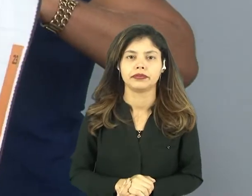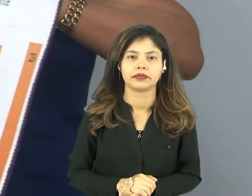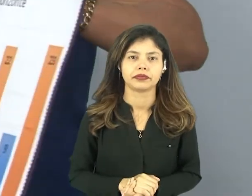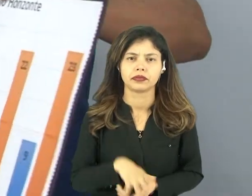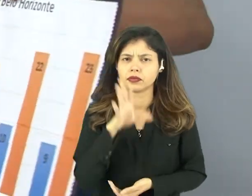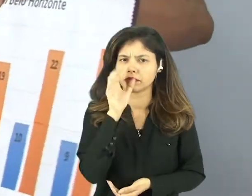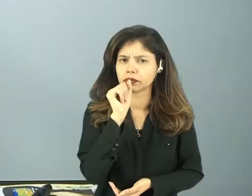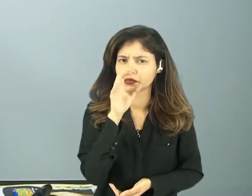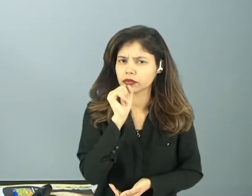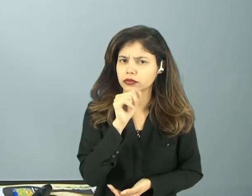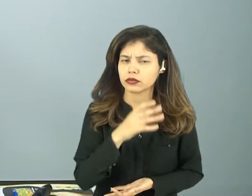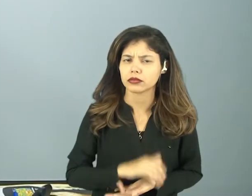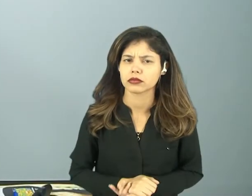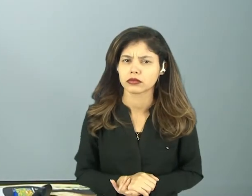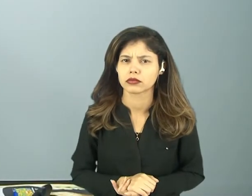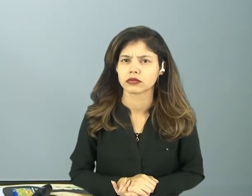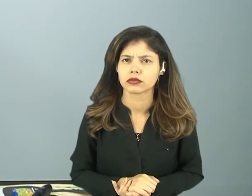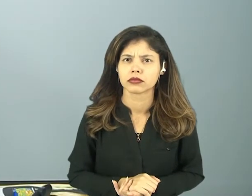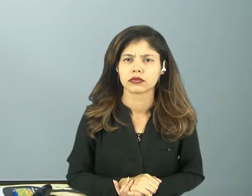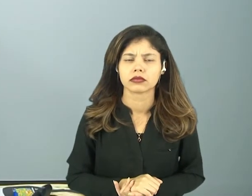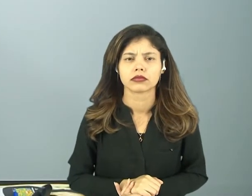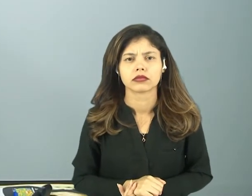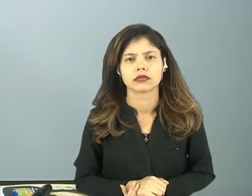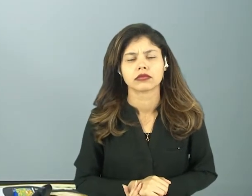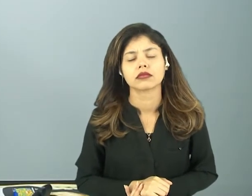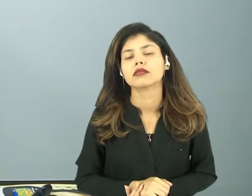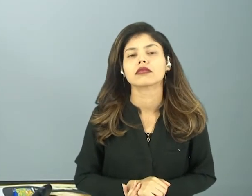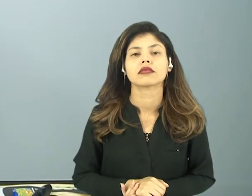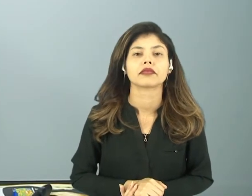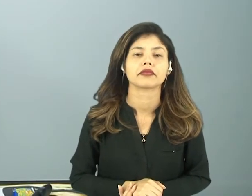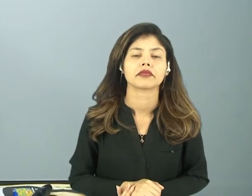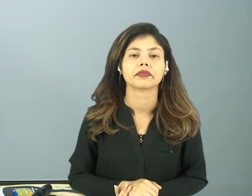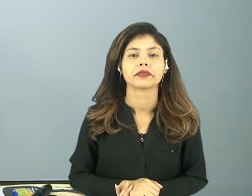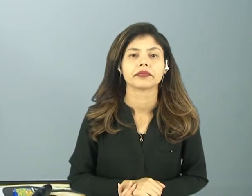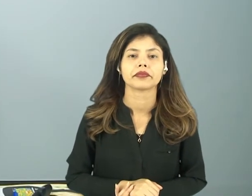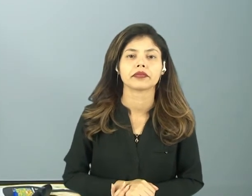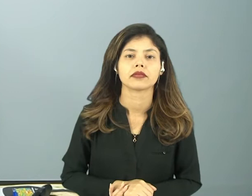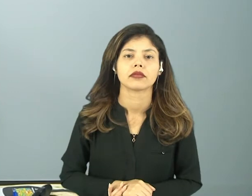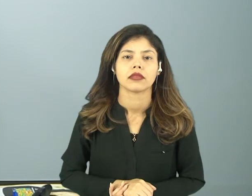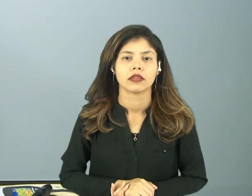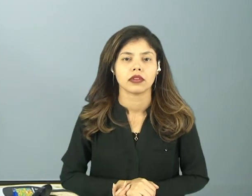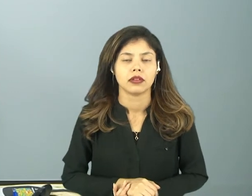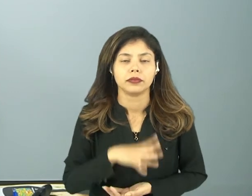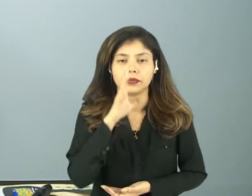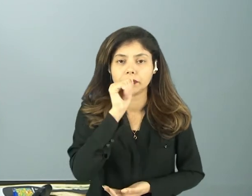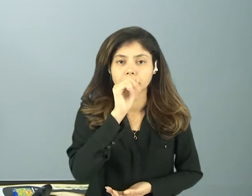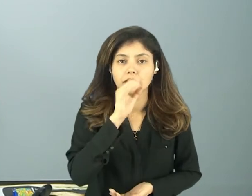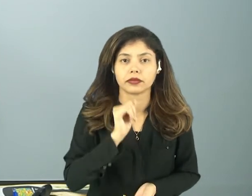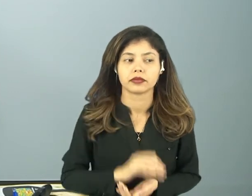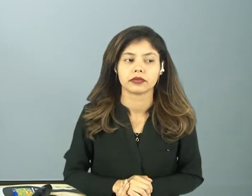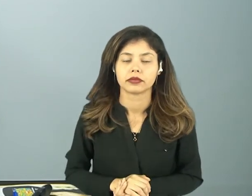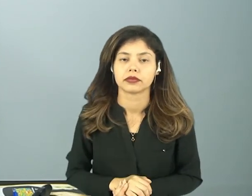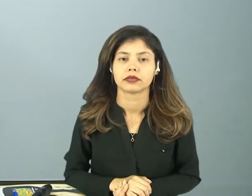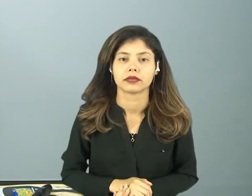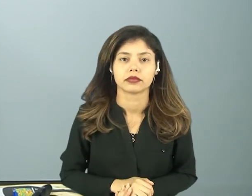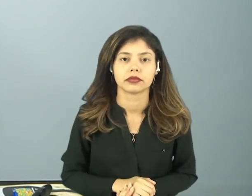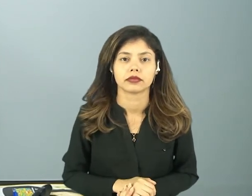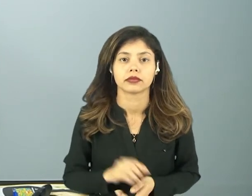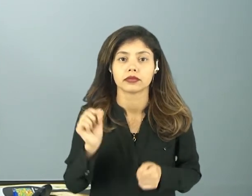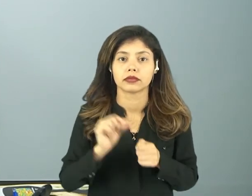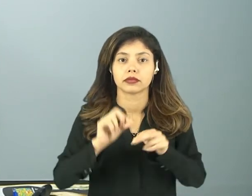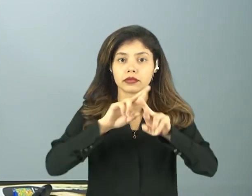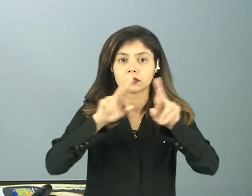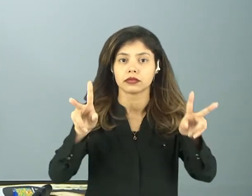no sábado. Cadê o sábado? Aqui. Vamos ver? No sábado, a variação, eu vou fazer